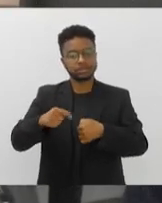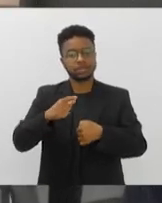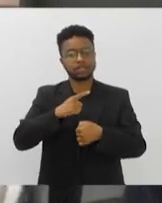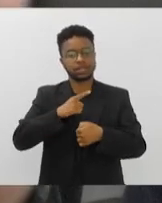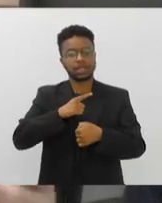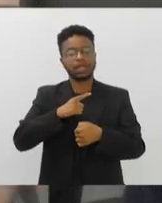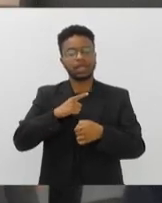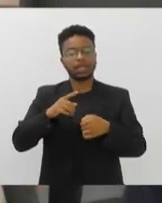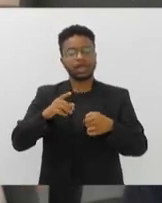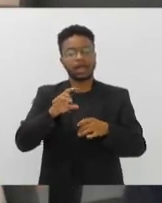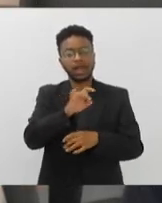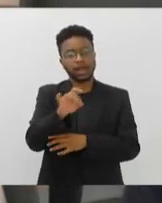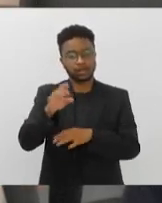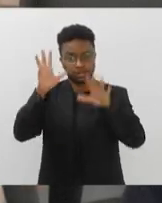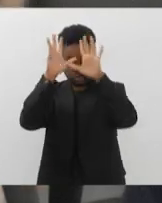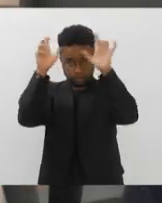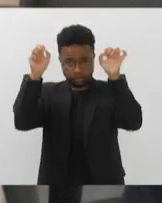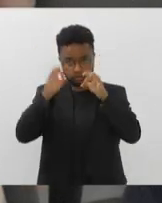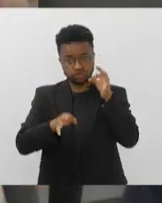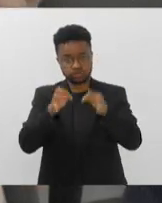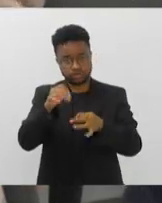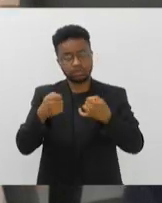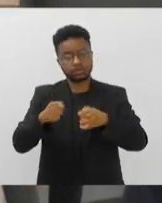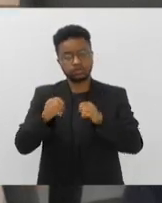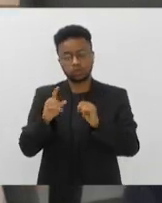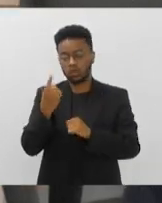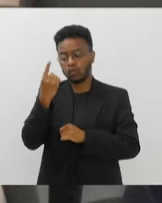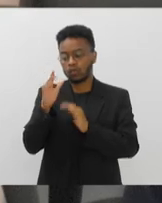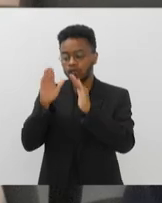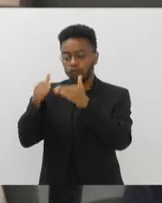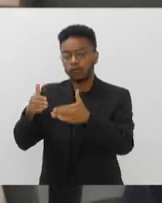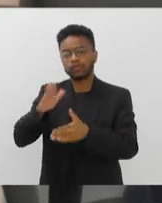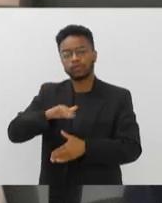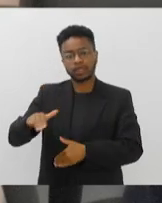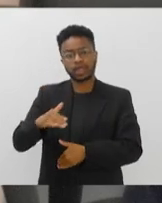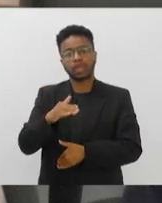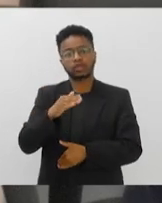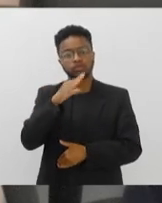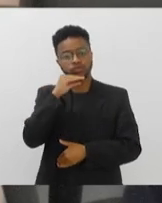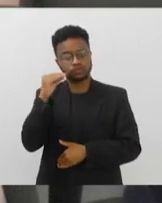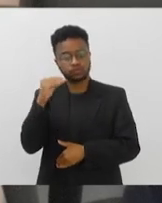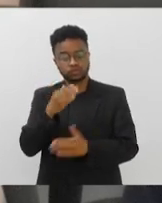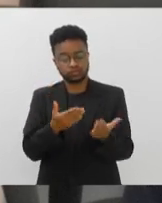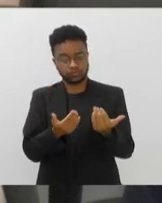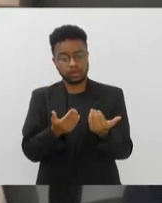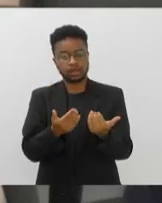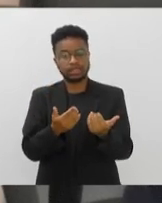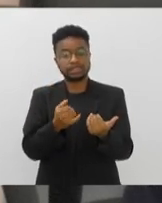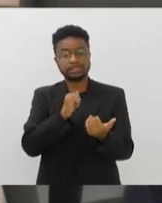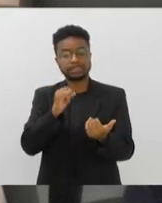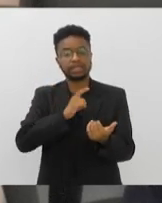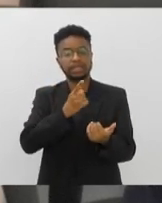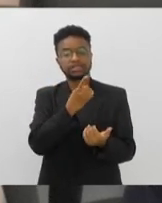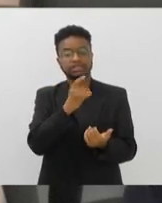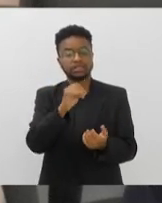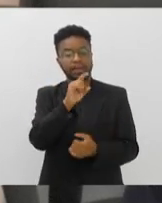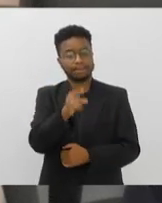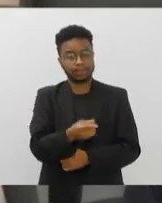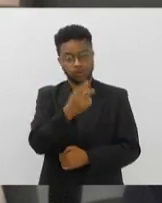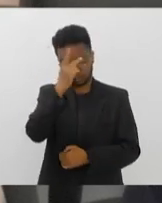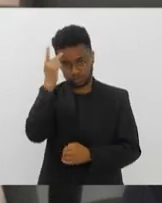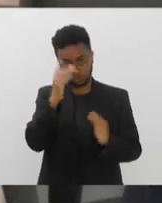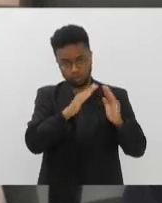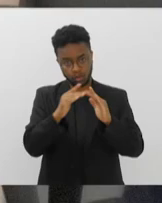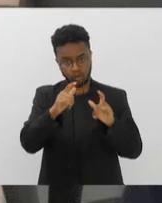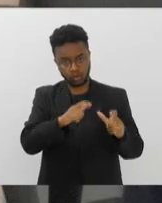TJ deveria implementar uma vara de infância e juventude a cada 100.000 habitantes né e o 11 16 que é de